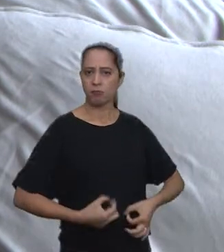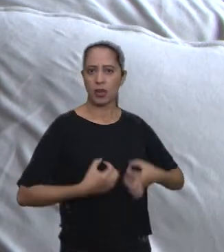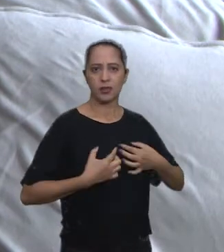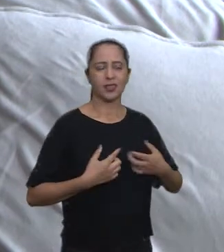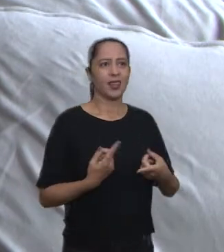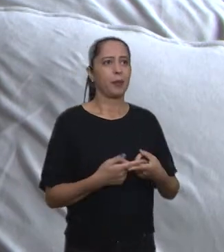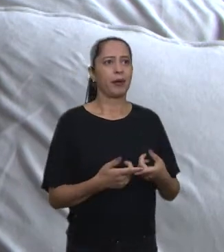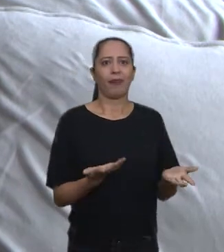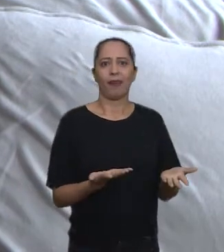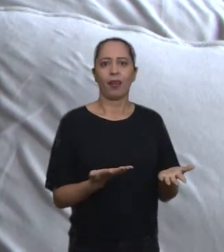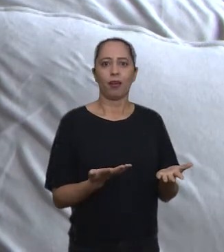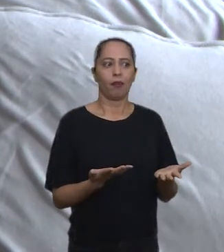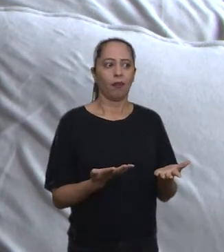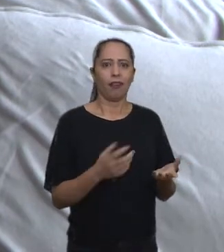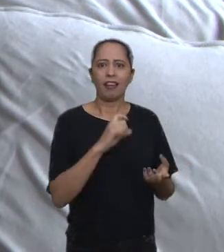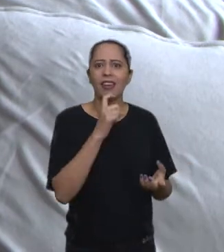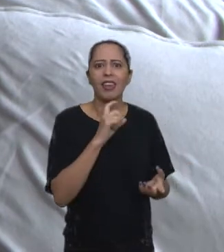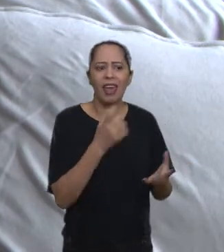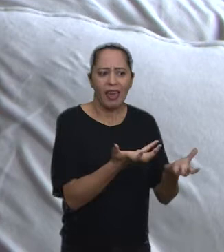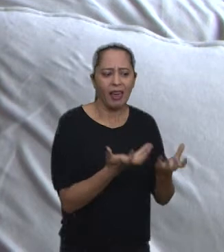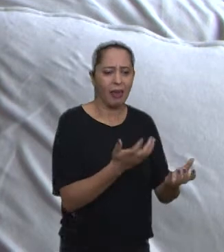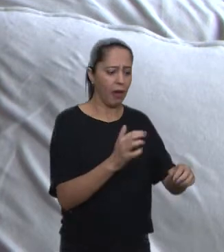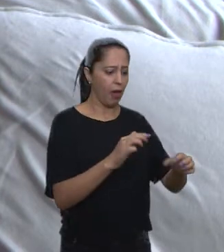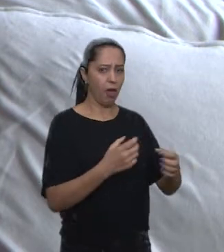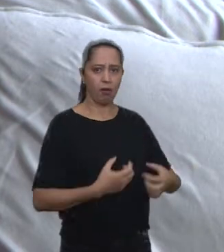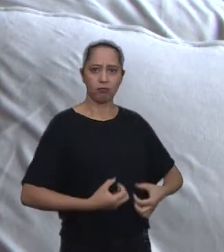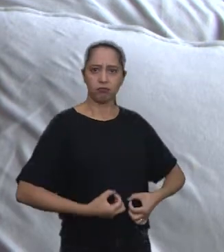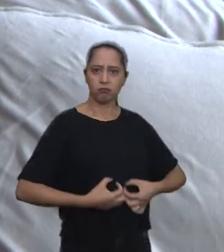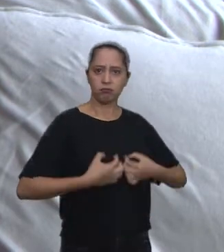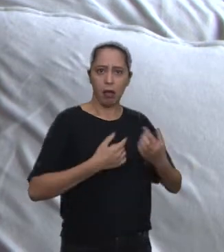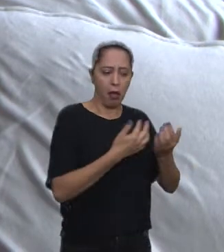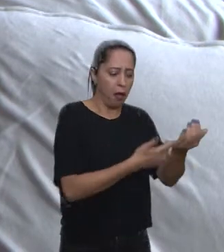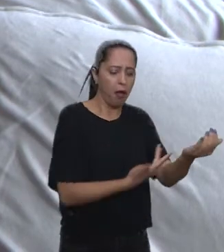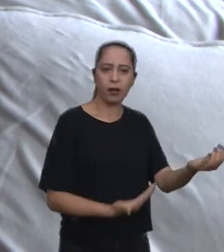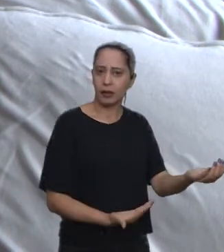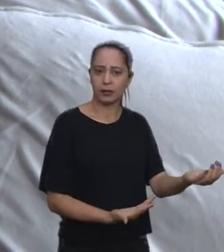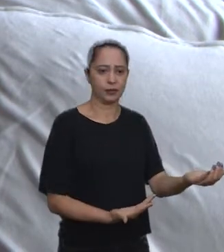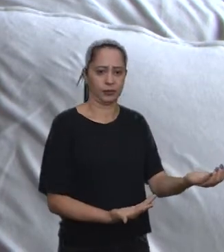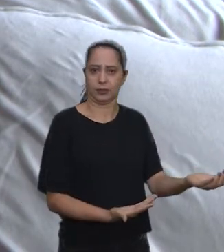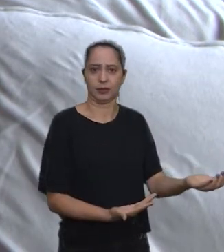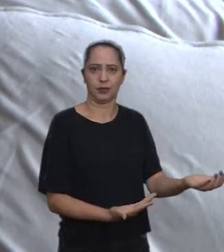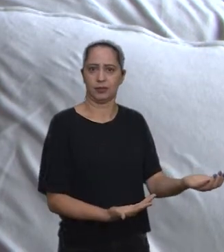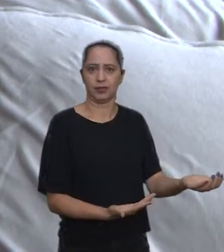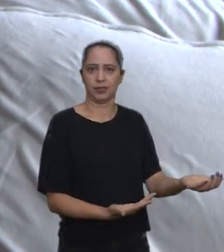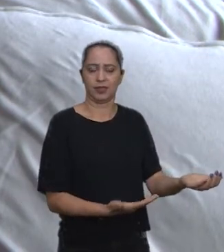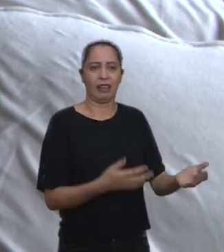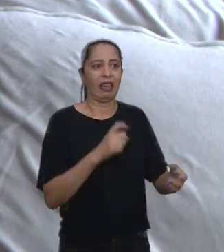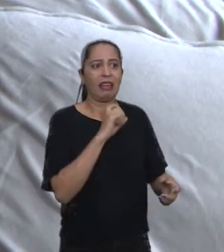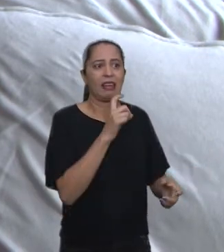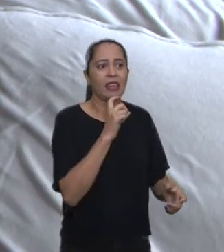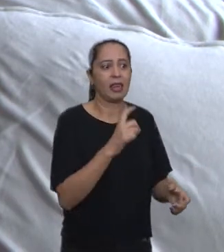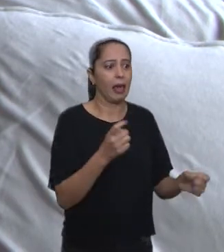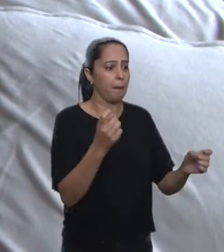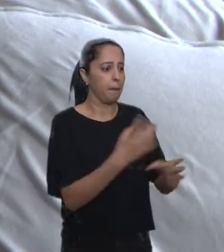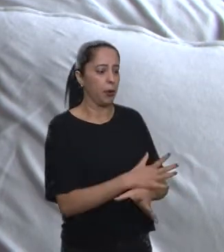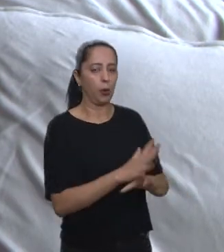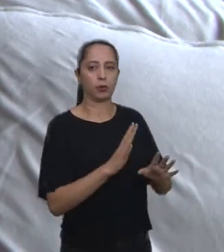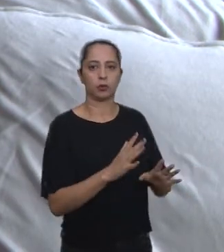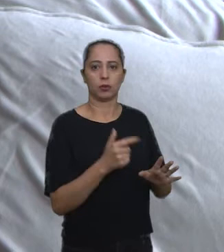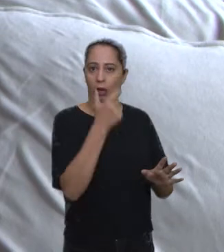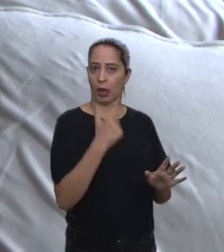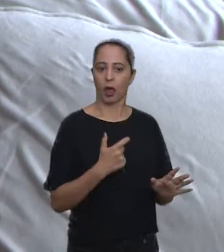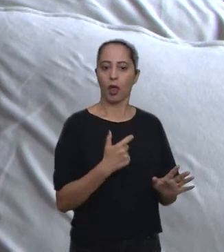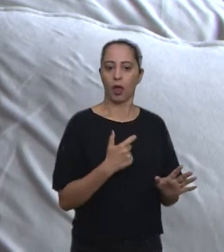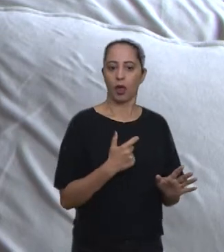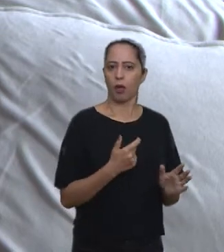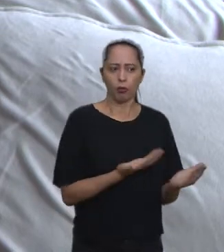Porque ninguém espera isso, né? Realmente ninguém está preparado para um câncer em uma criança, né? Porque eu